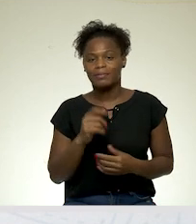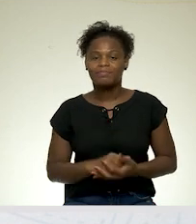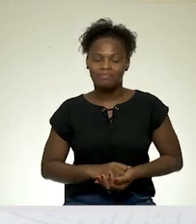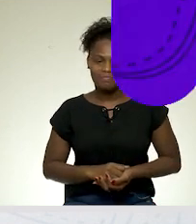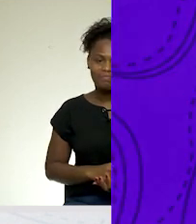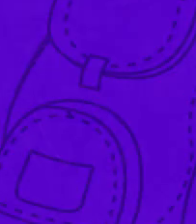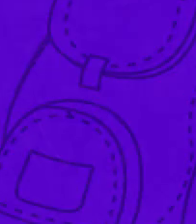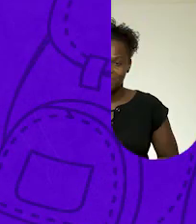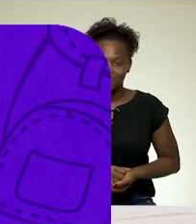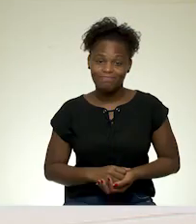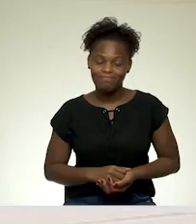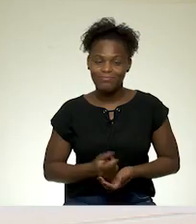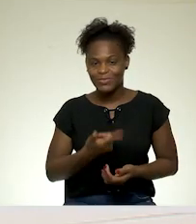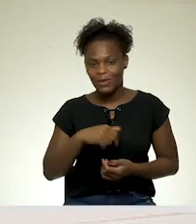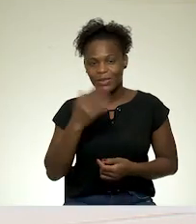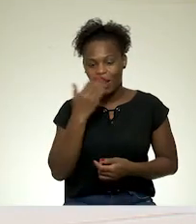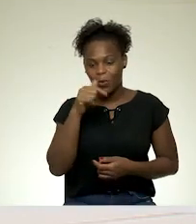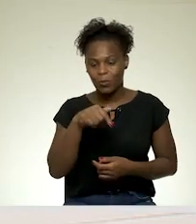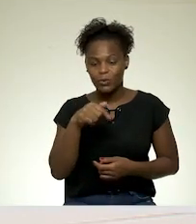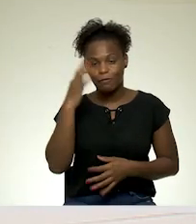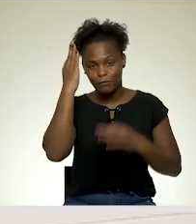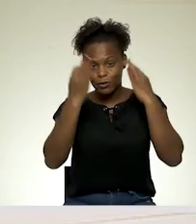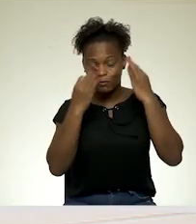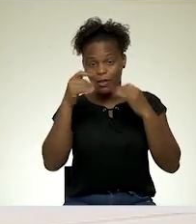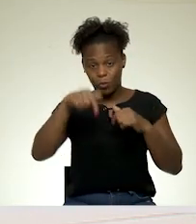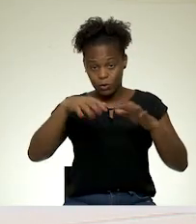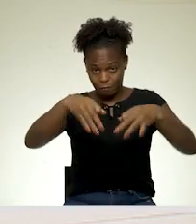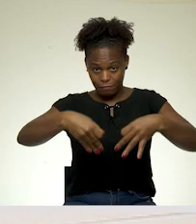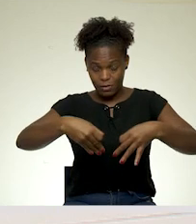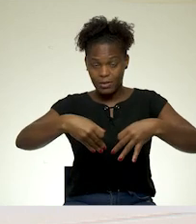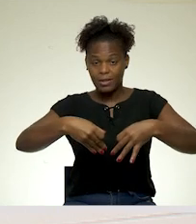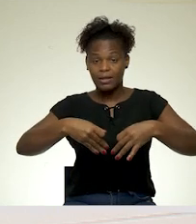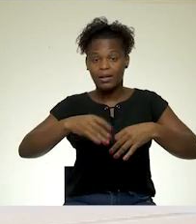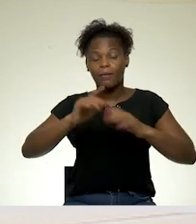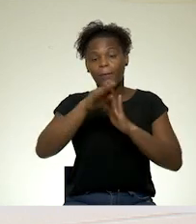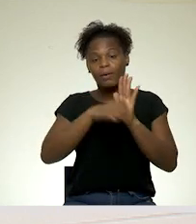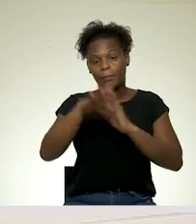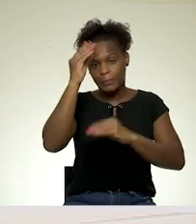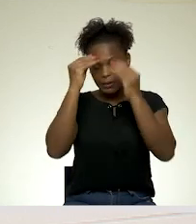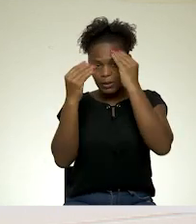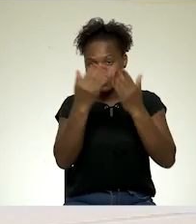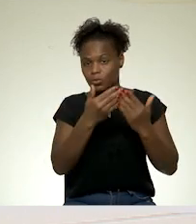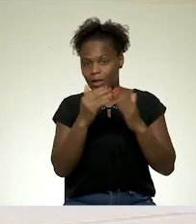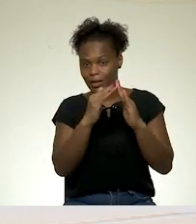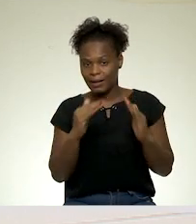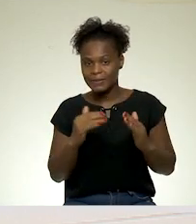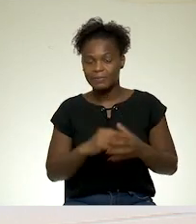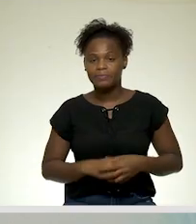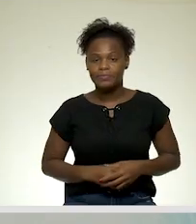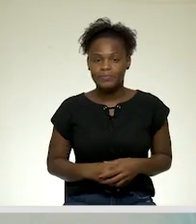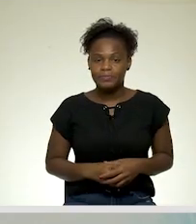experimentalismo. Terminamos a nossa aula de filosofia de hoje no programa Aprender e Estudar em